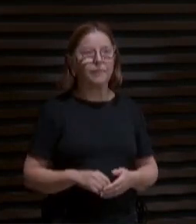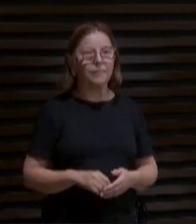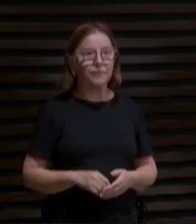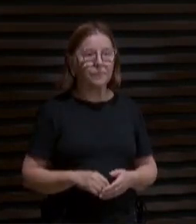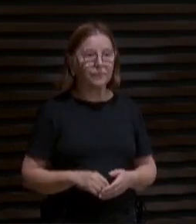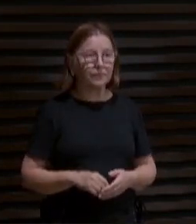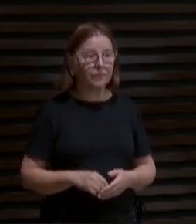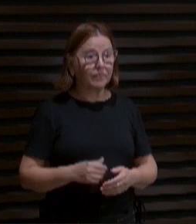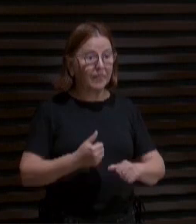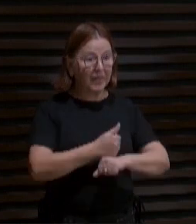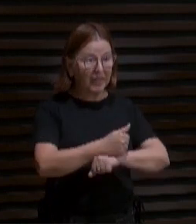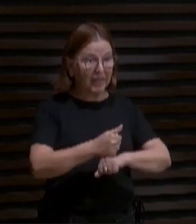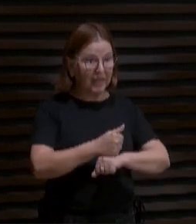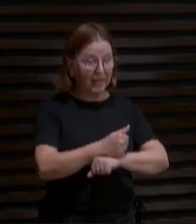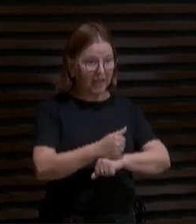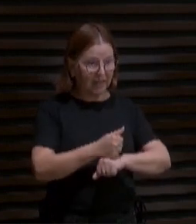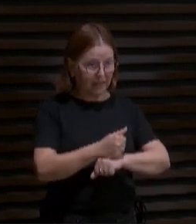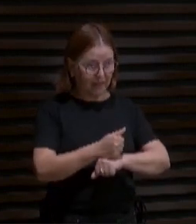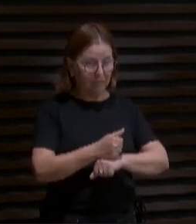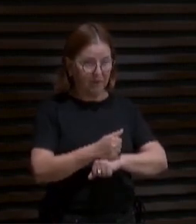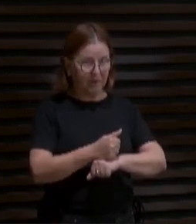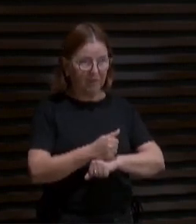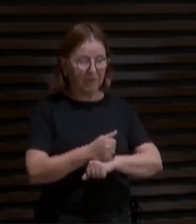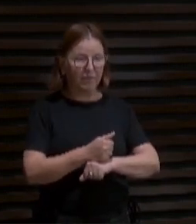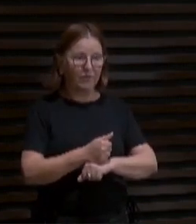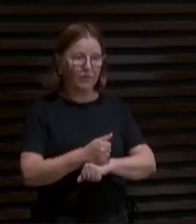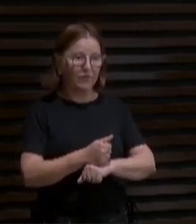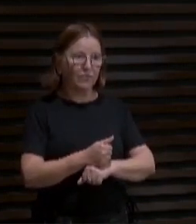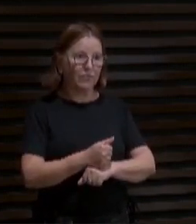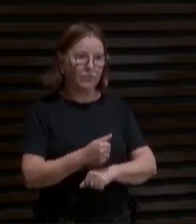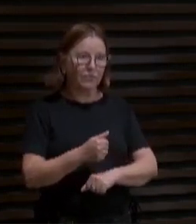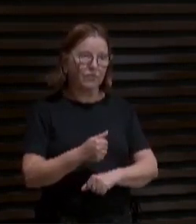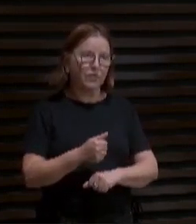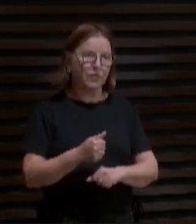impregnado de Sodoma. A família.